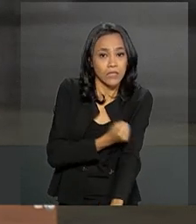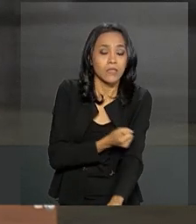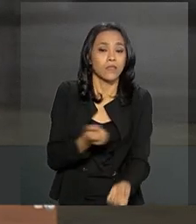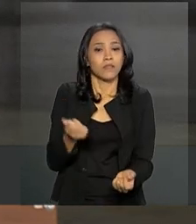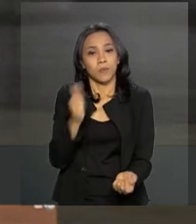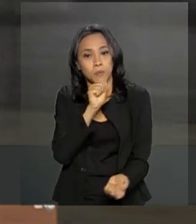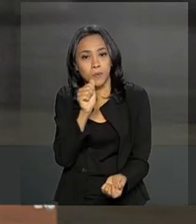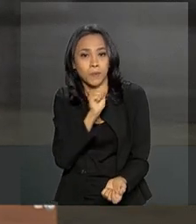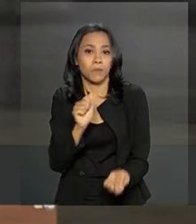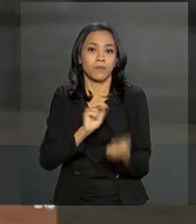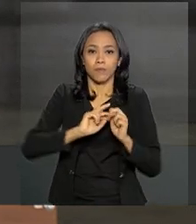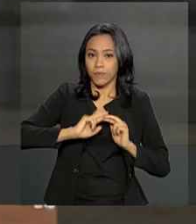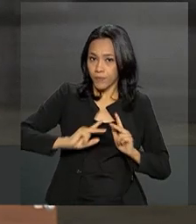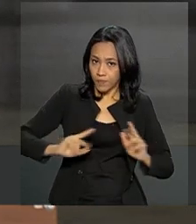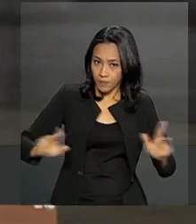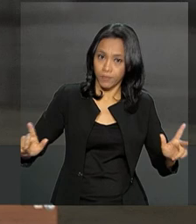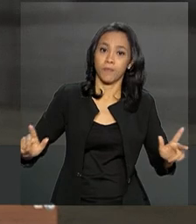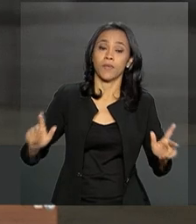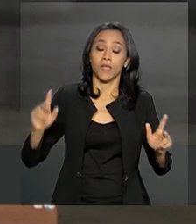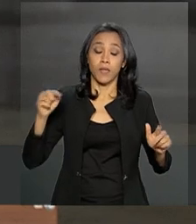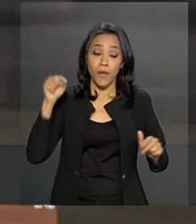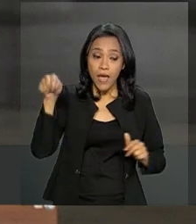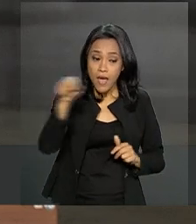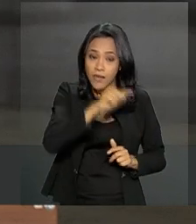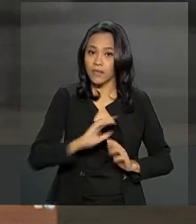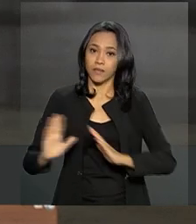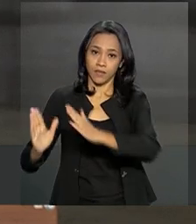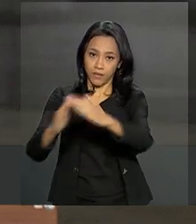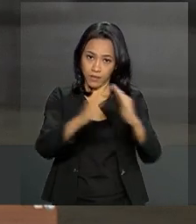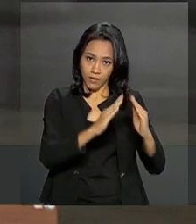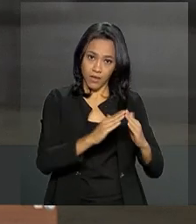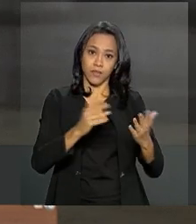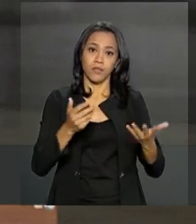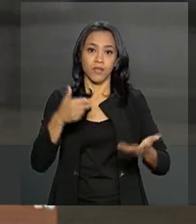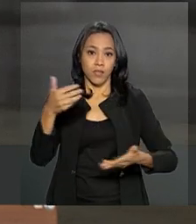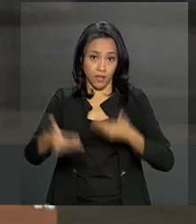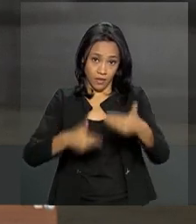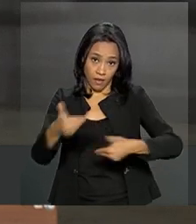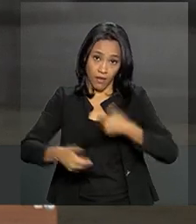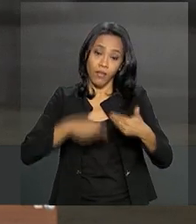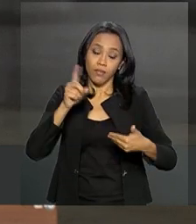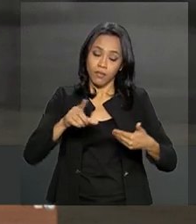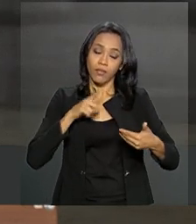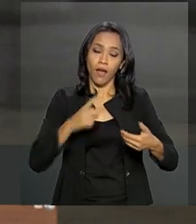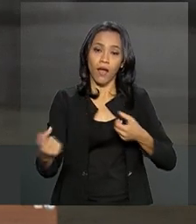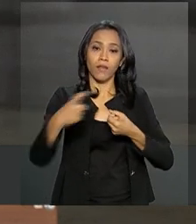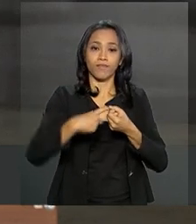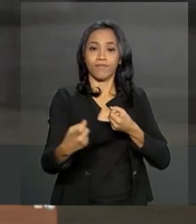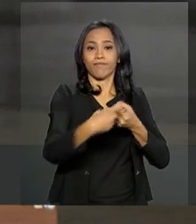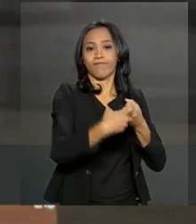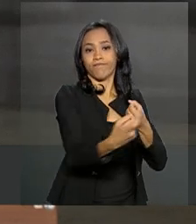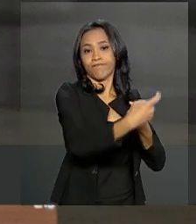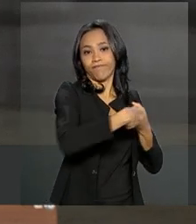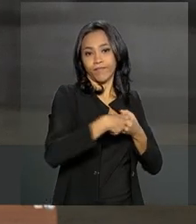substância psicoativa. Essas comunidades terapêuticas integram o Sistema Nacional de,